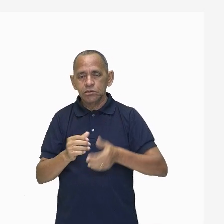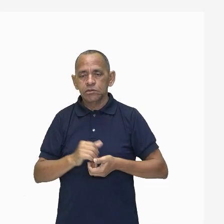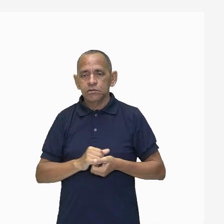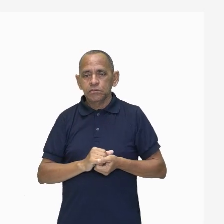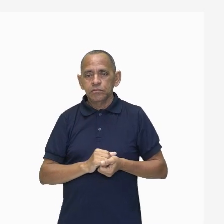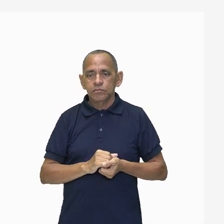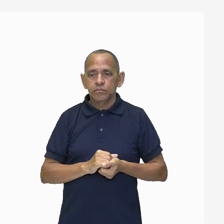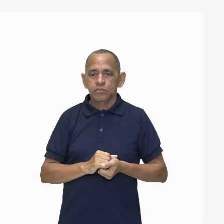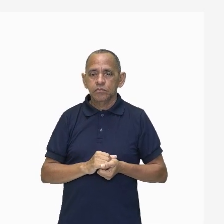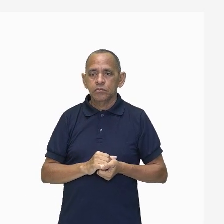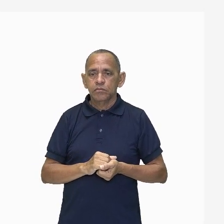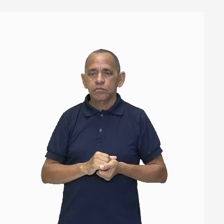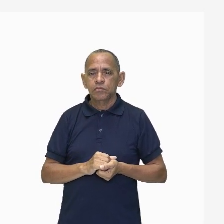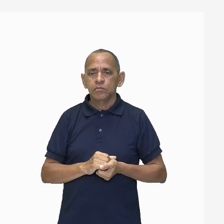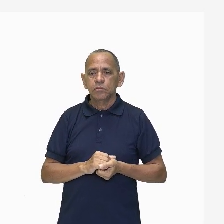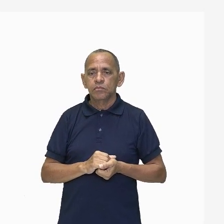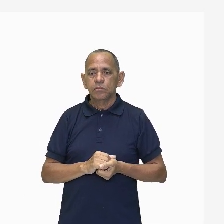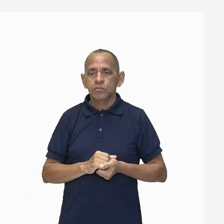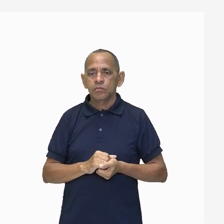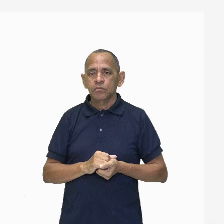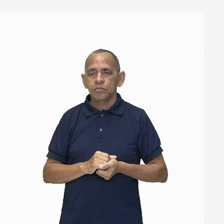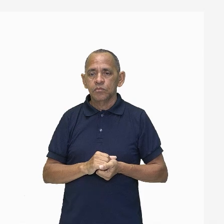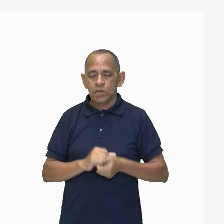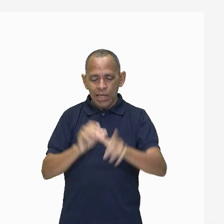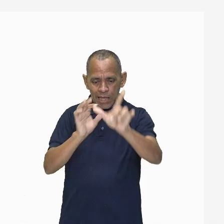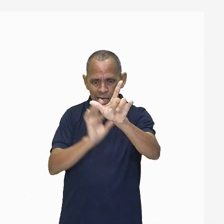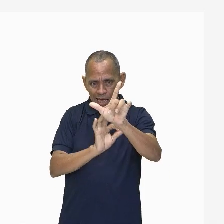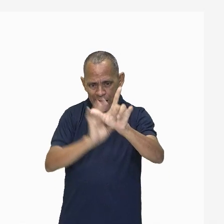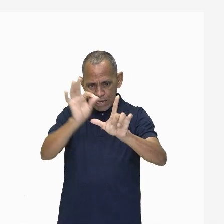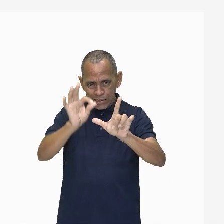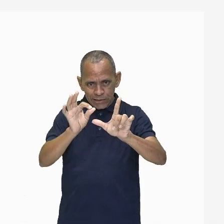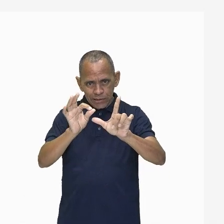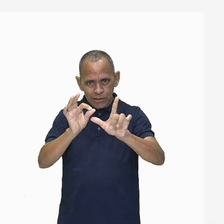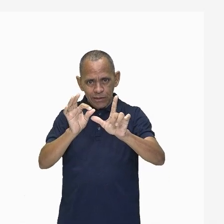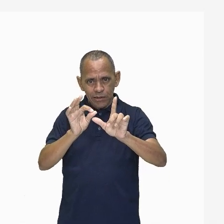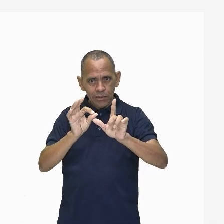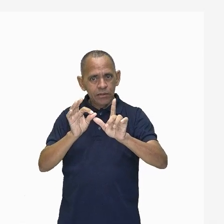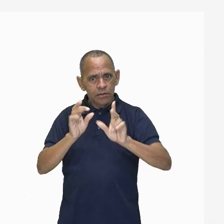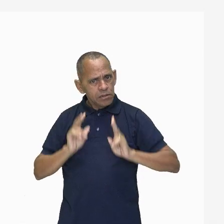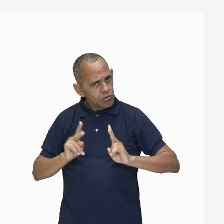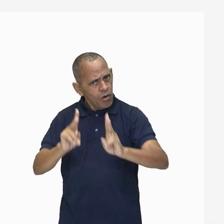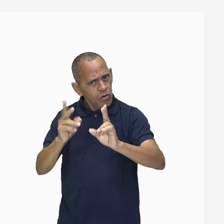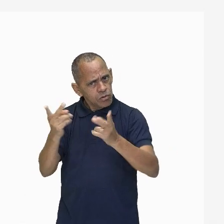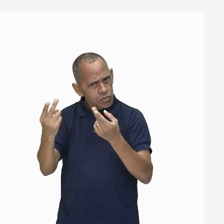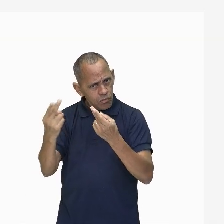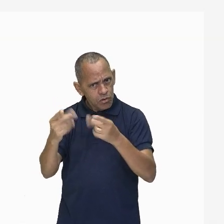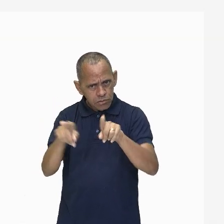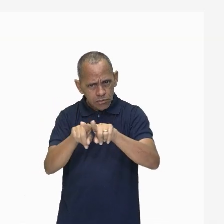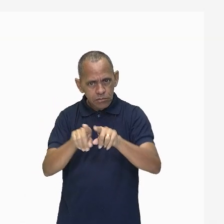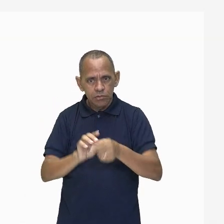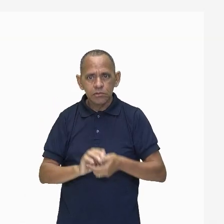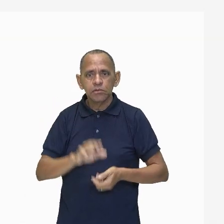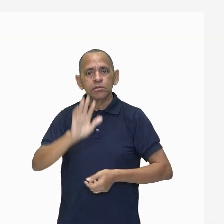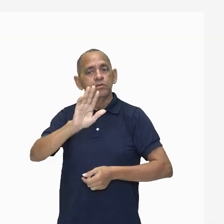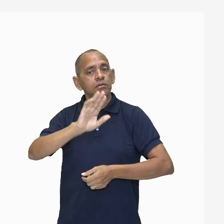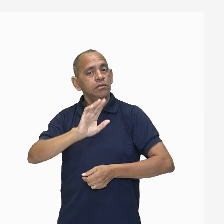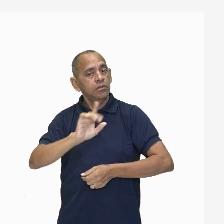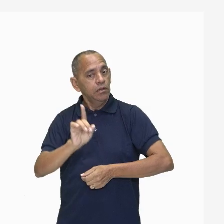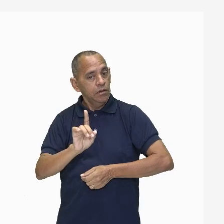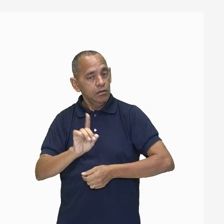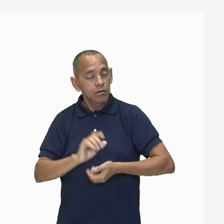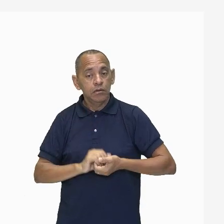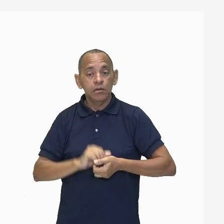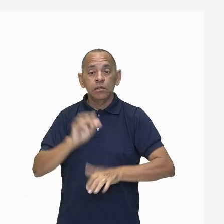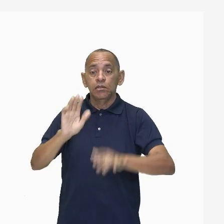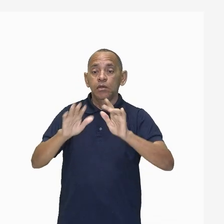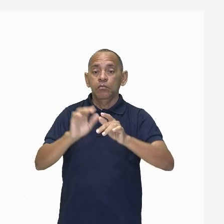O que mais, professora? A reta sempre vai ser desse jeito? Não. Depende de um coeficiente, ou